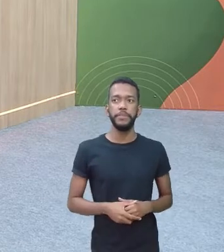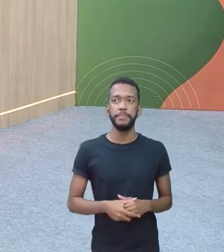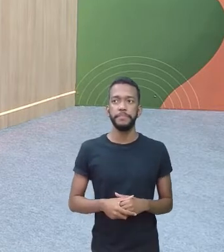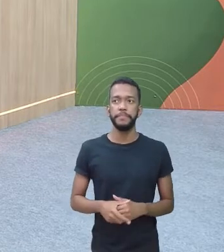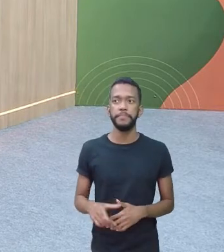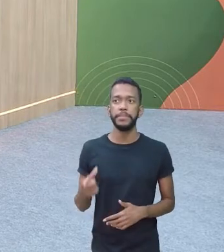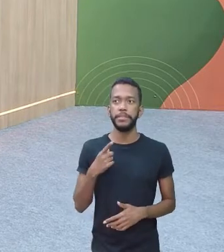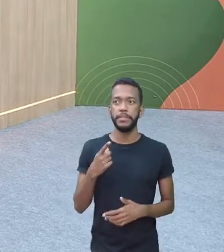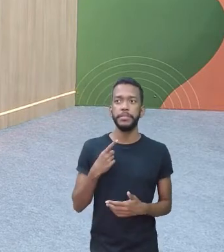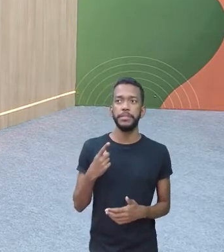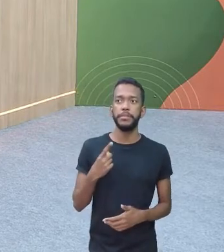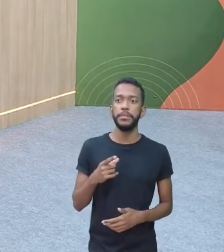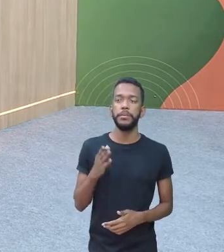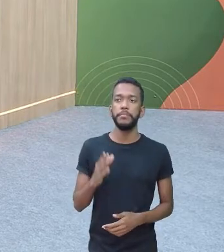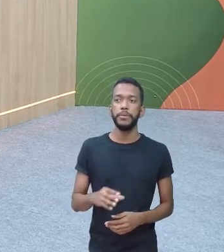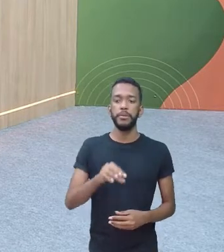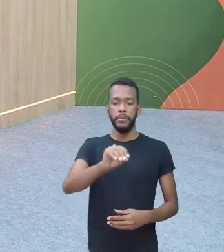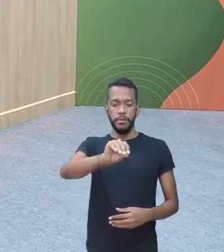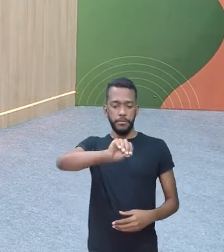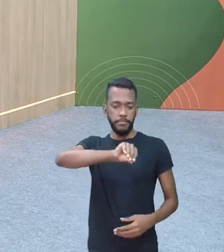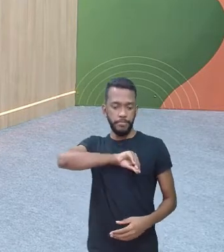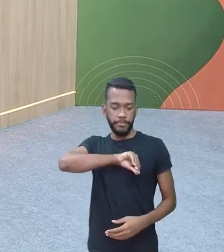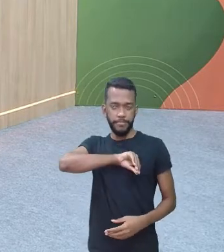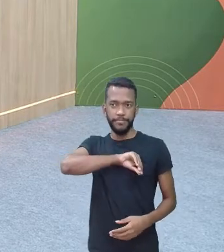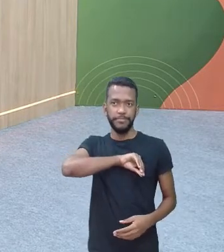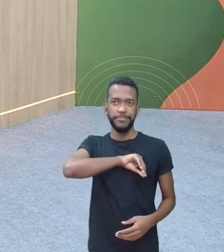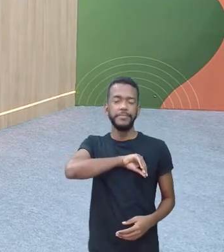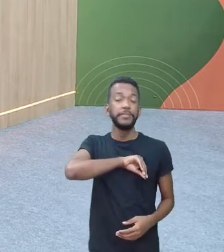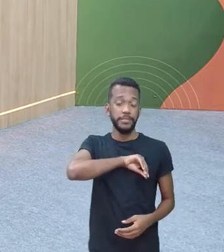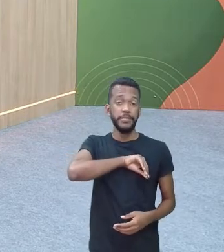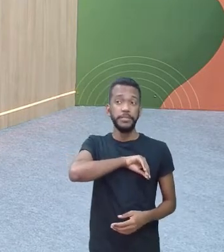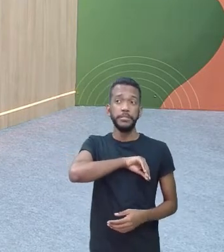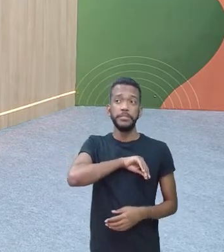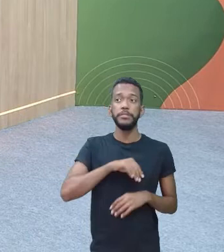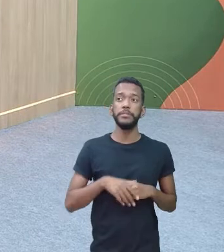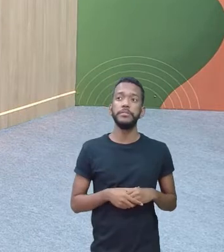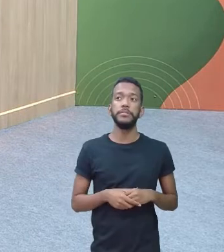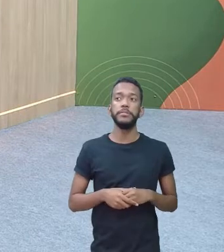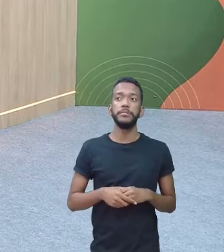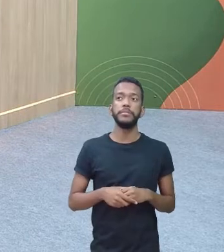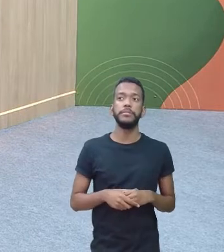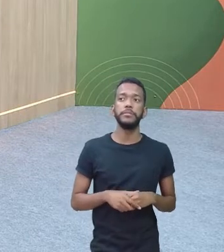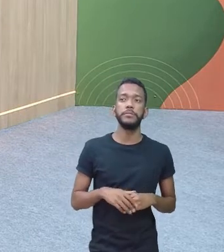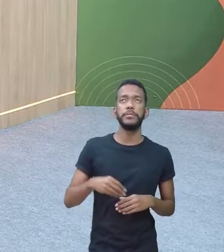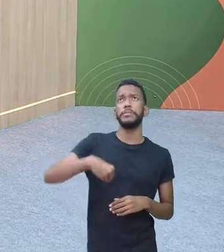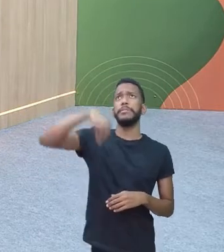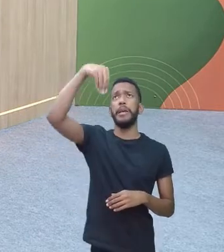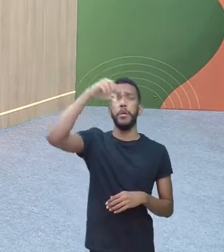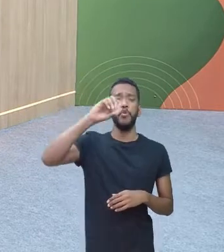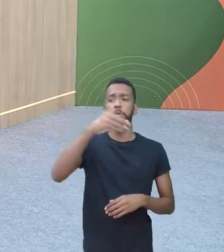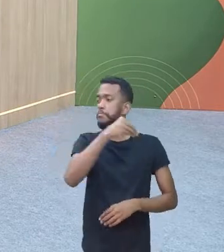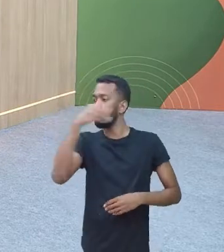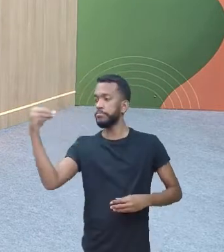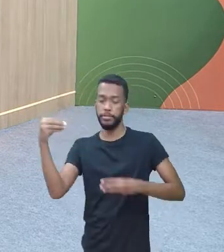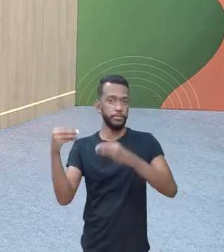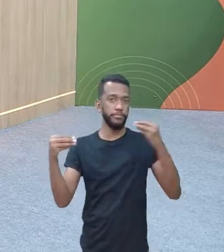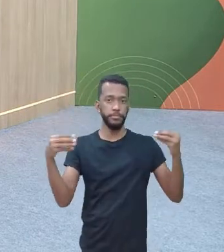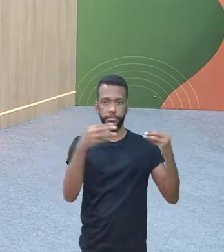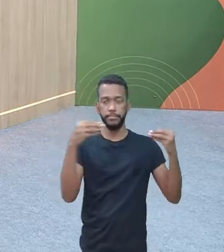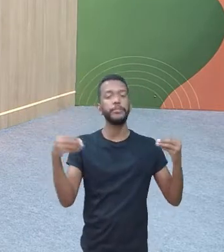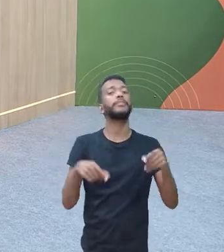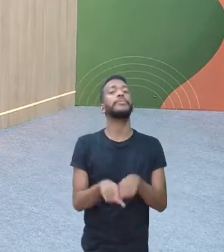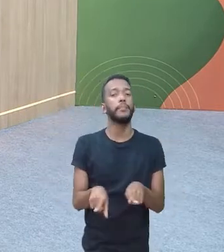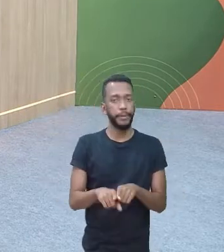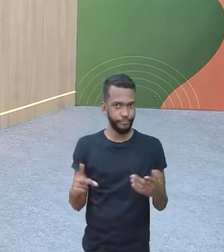bate diretamente no corpo, né, na roupa do atleta, do jogador, no teto ou nos arredores, também é